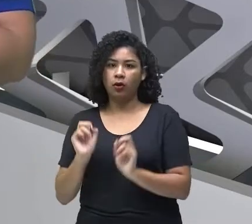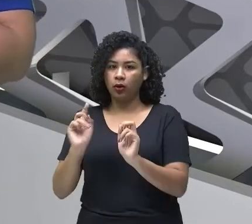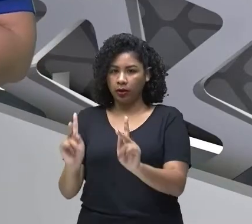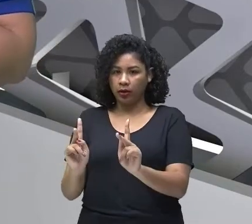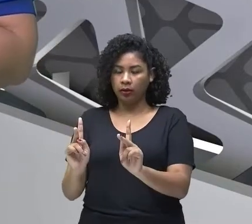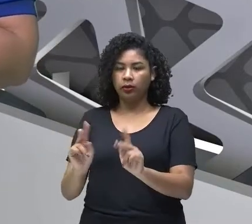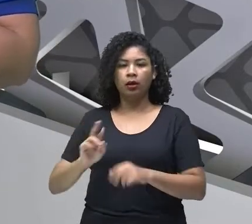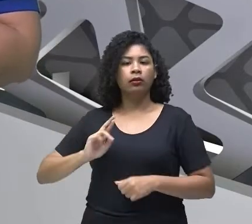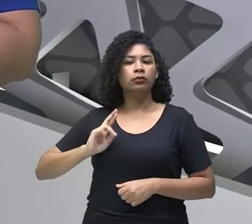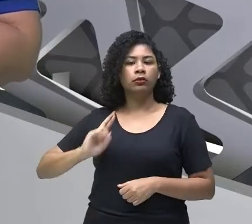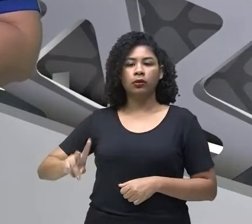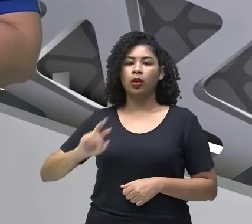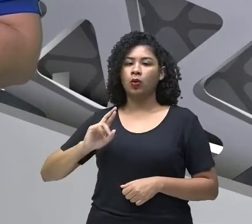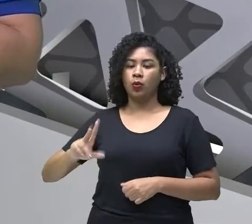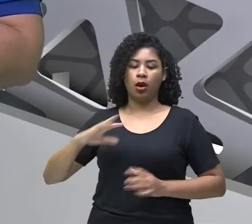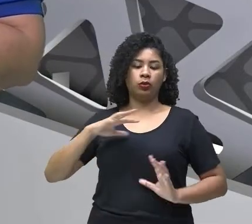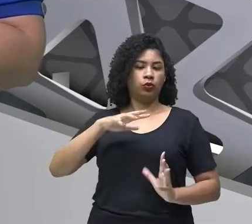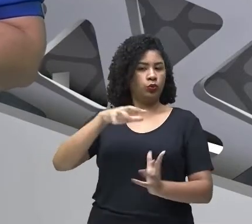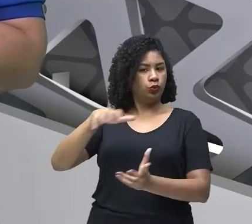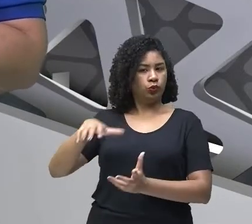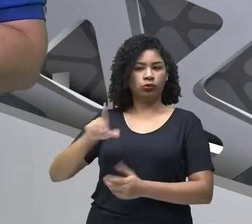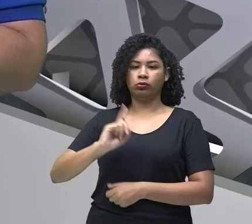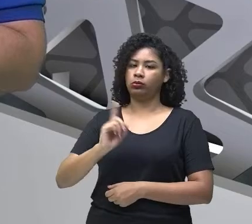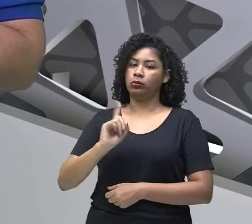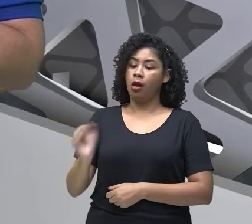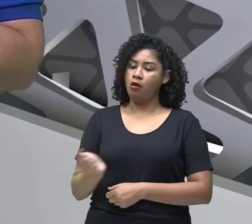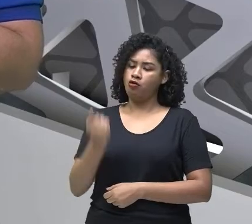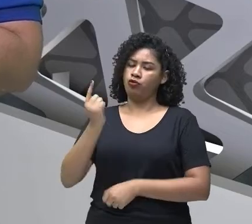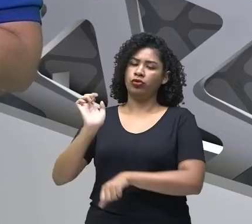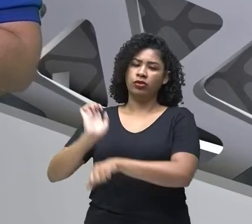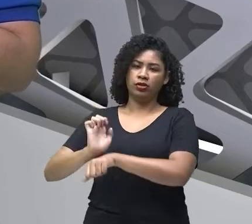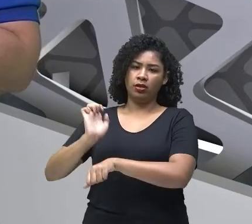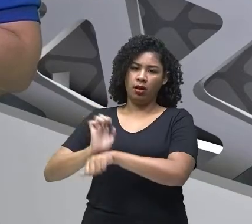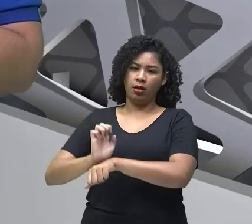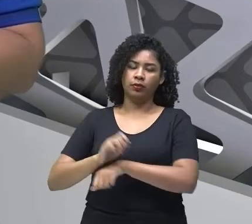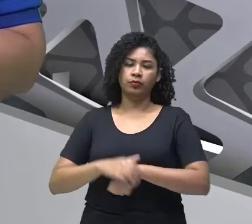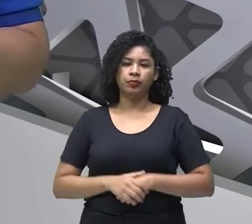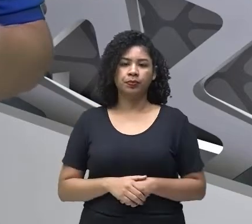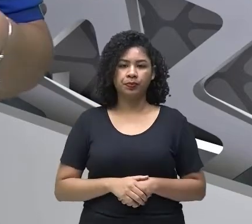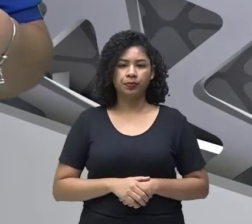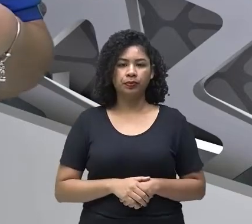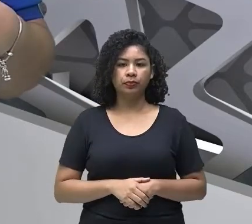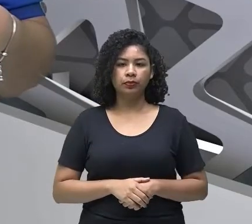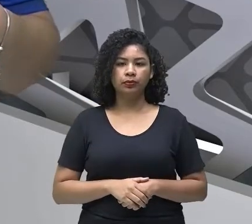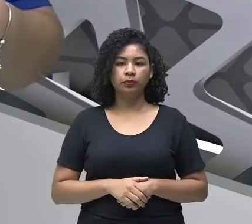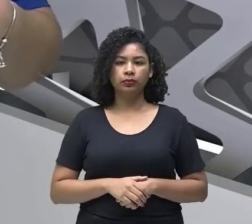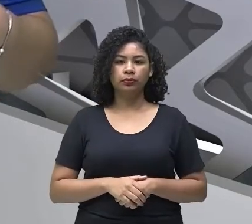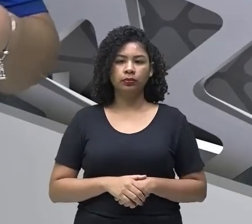é em nível global. Quando uma doença